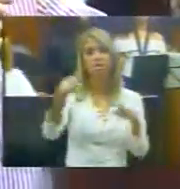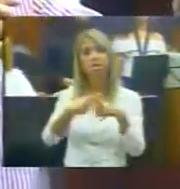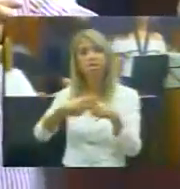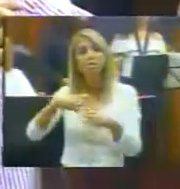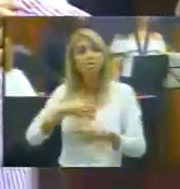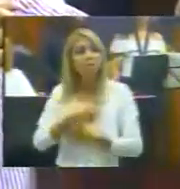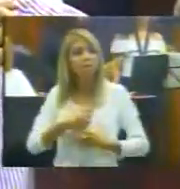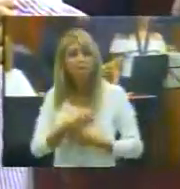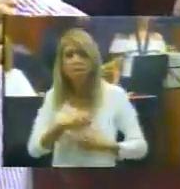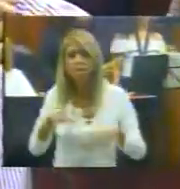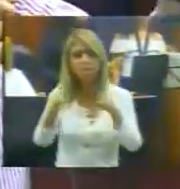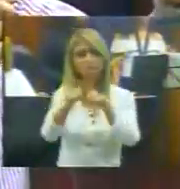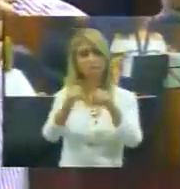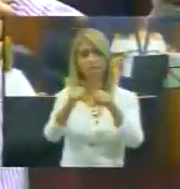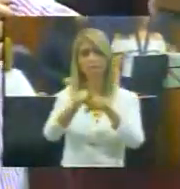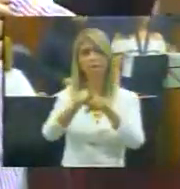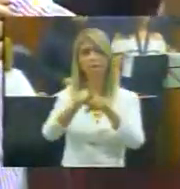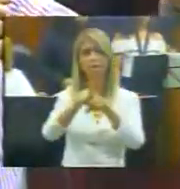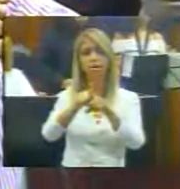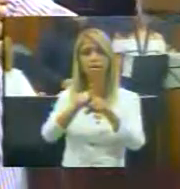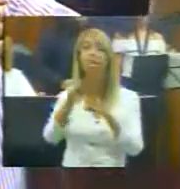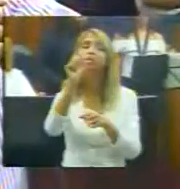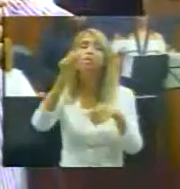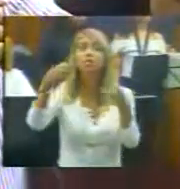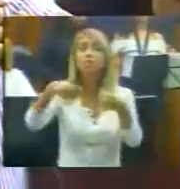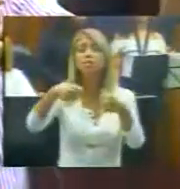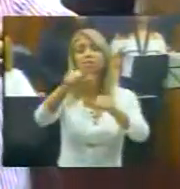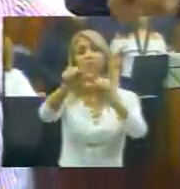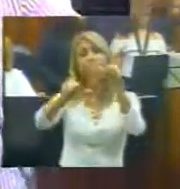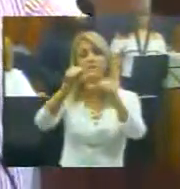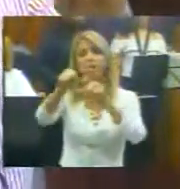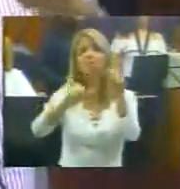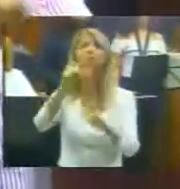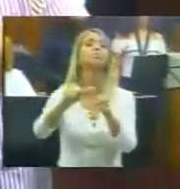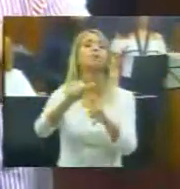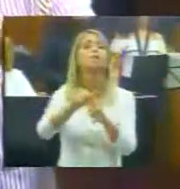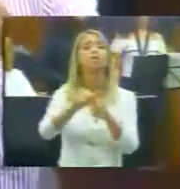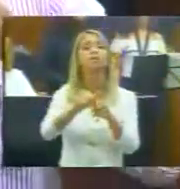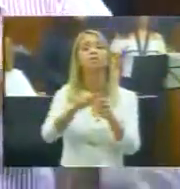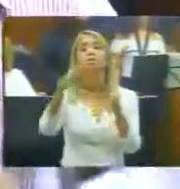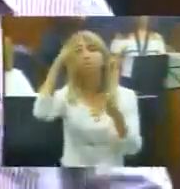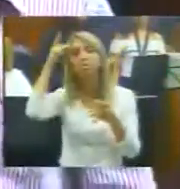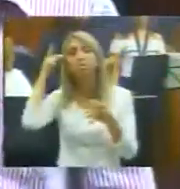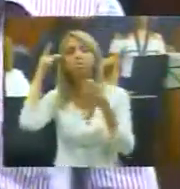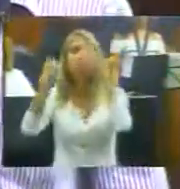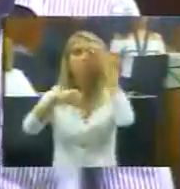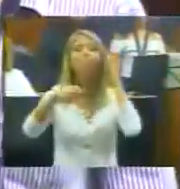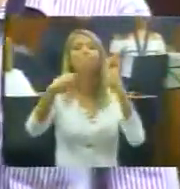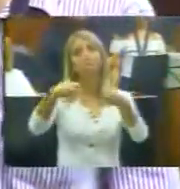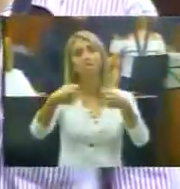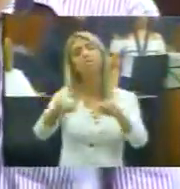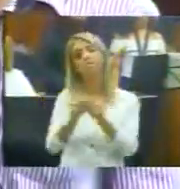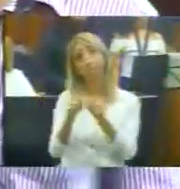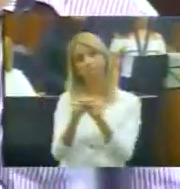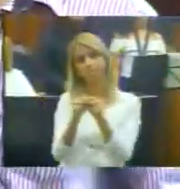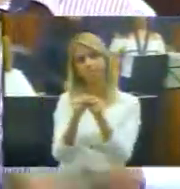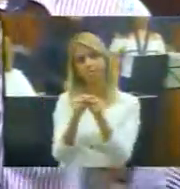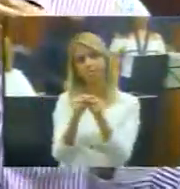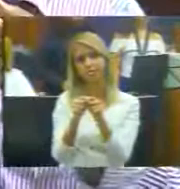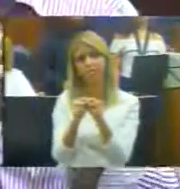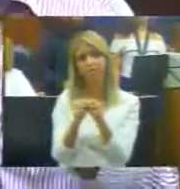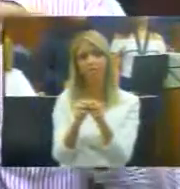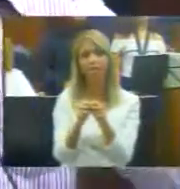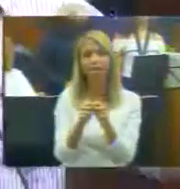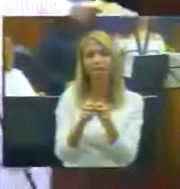também na pele a necessidade das transformações que, enquanto gestores, nós precisamos promover. Então, é um